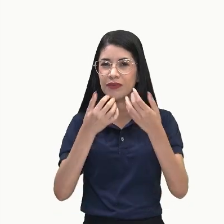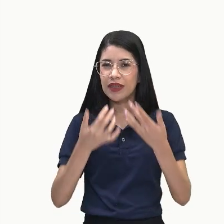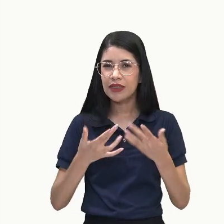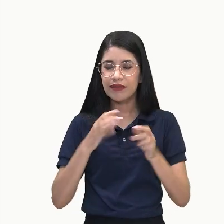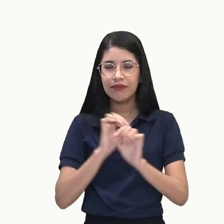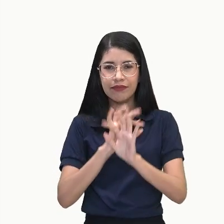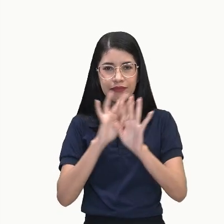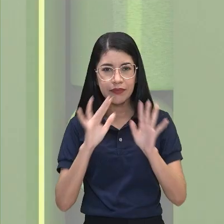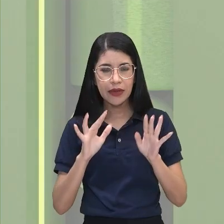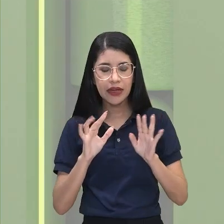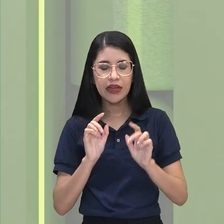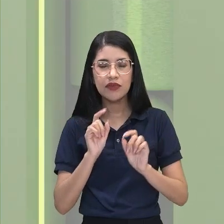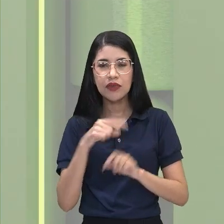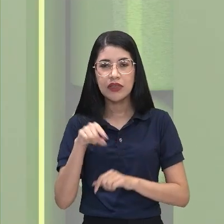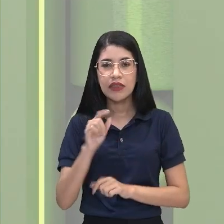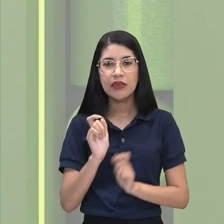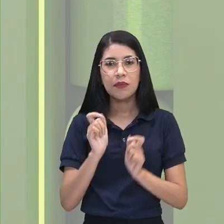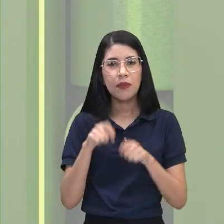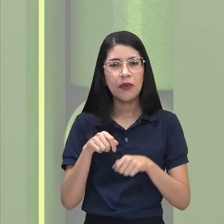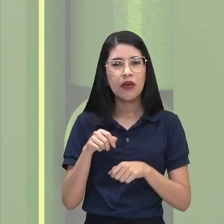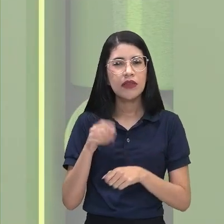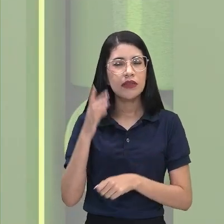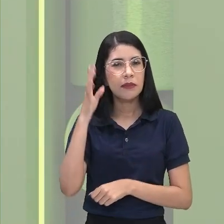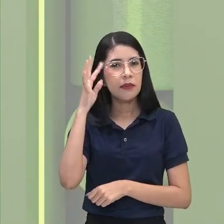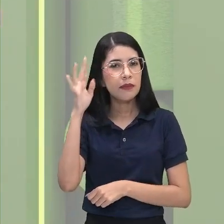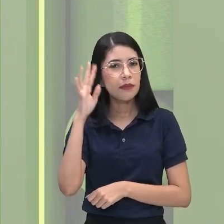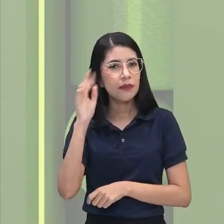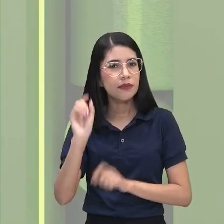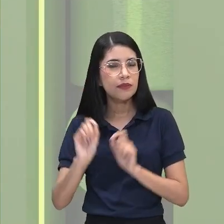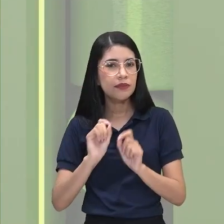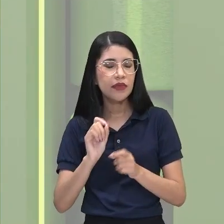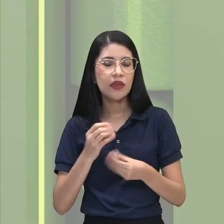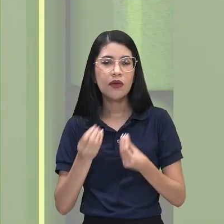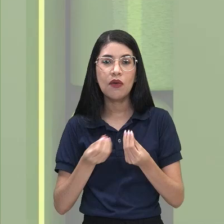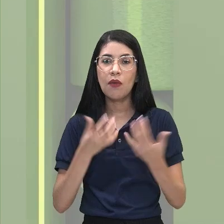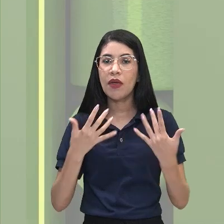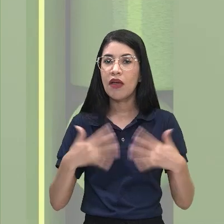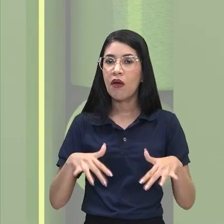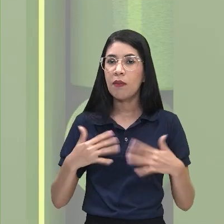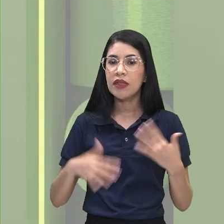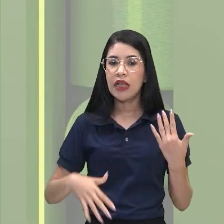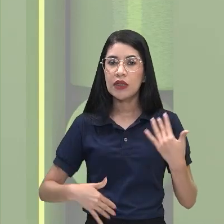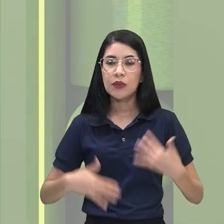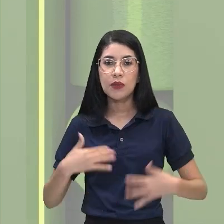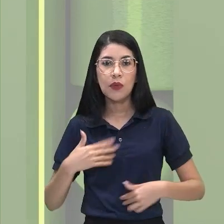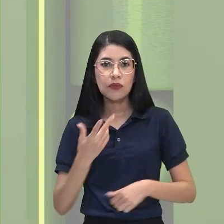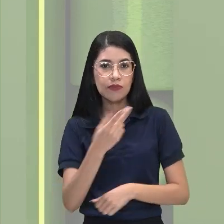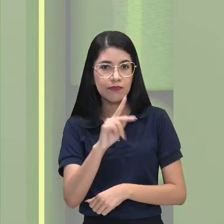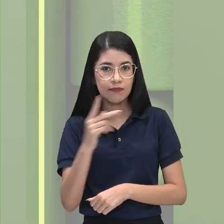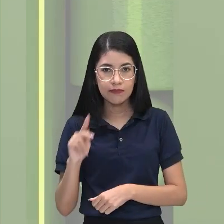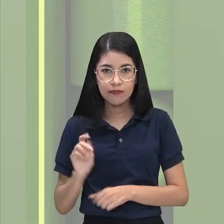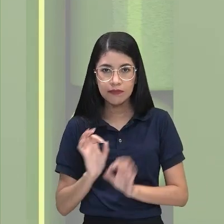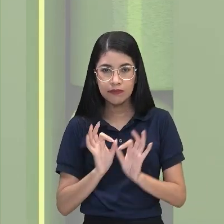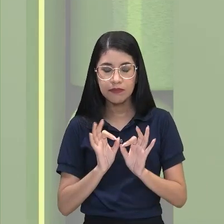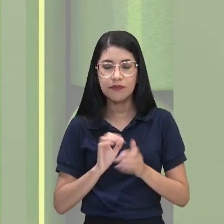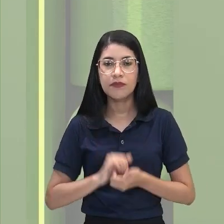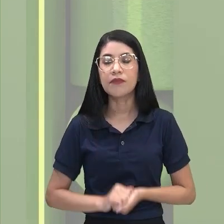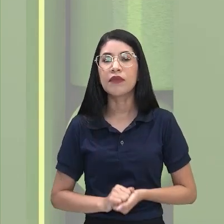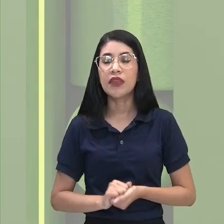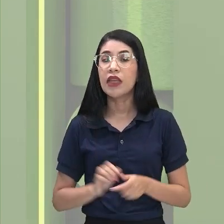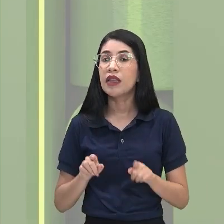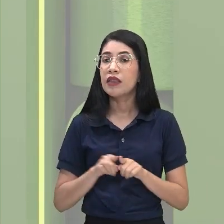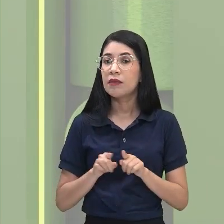para vocês, vocês já devem ter ideia da complexidade que é o seu organismo. Você já deve aí